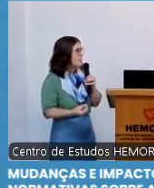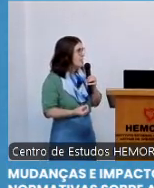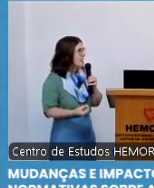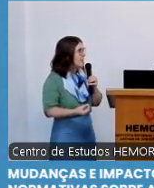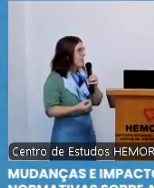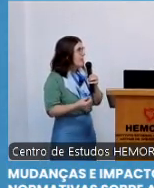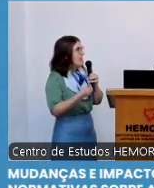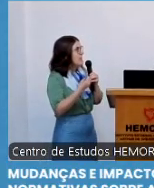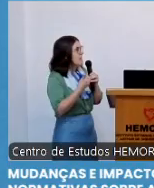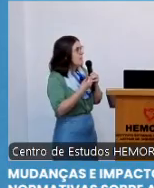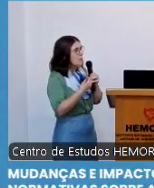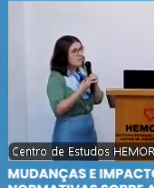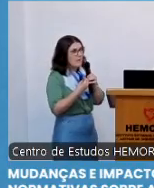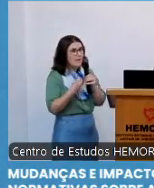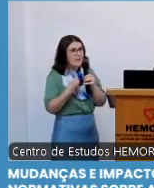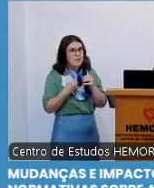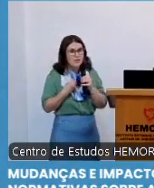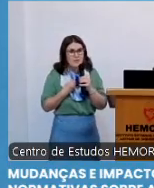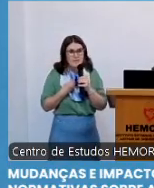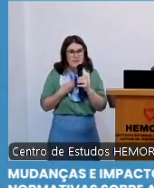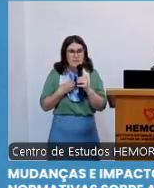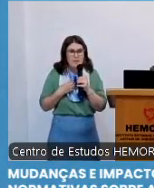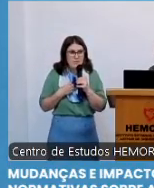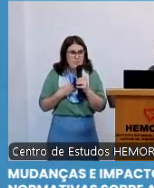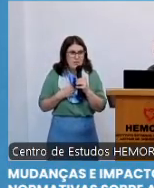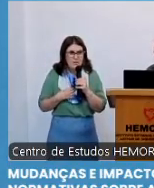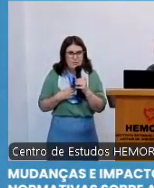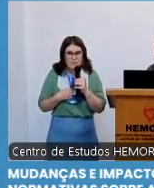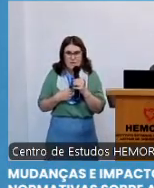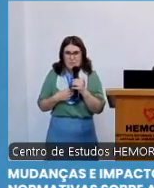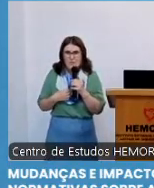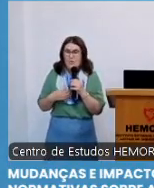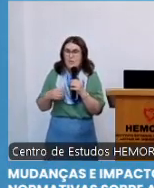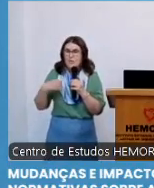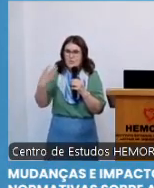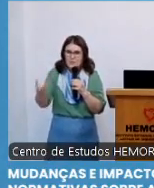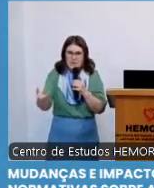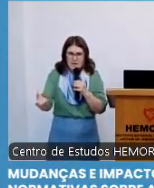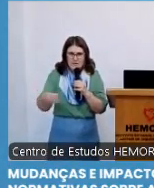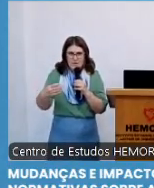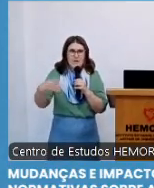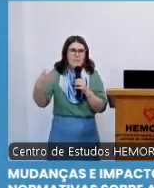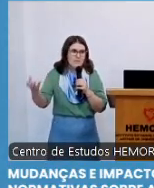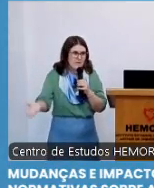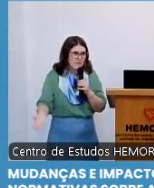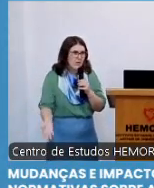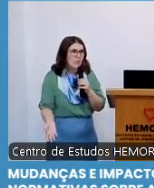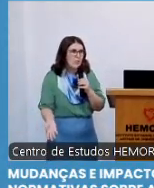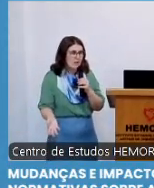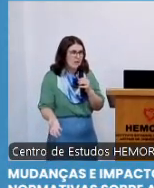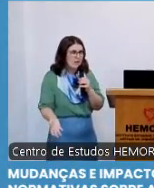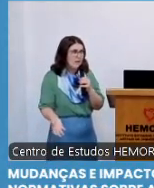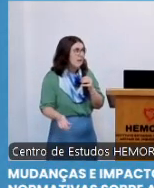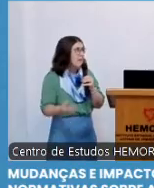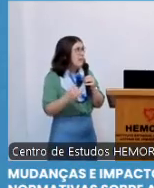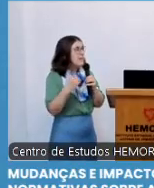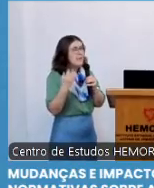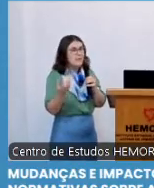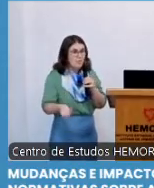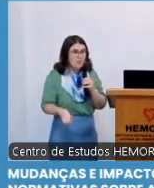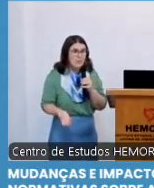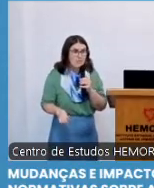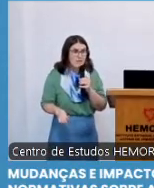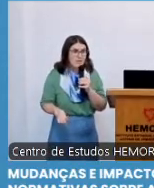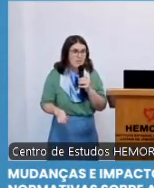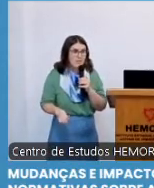grande. Depois, a lei diz que mesmo que o CEP ele só é notificado que aquela pesquisa vai ocorrer, ele